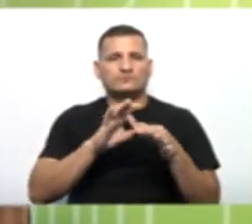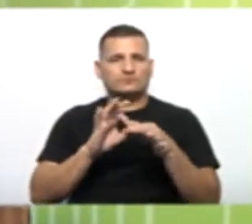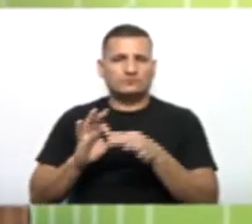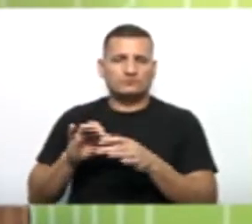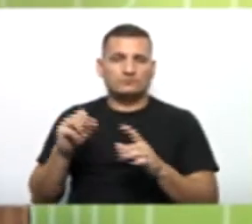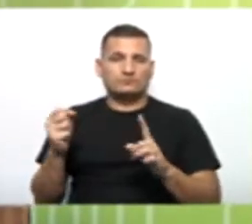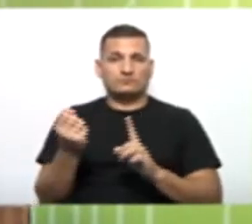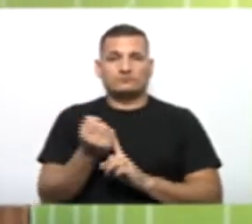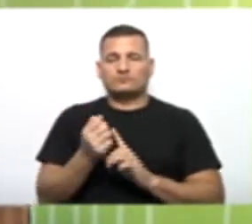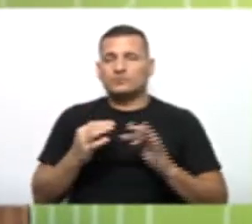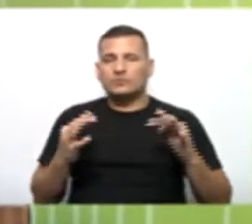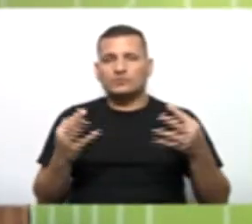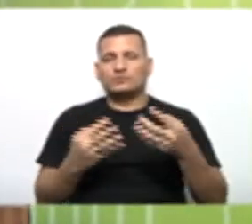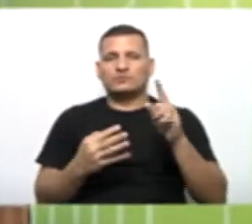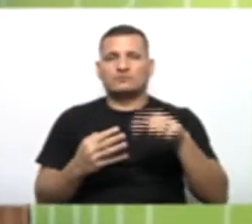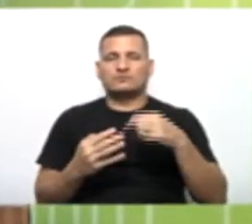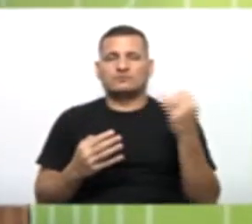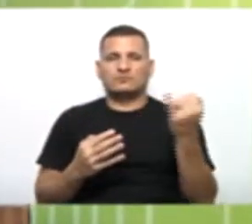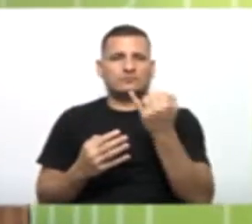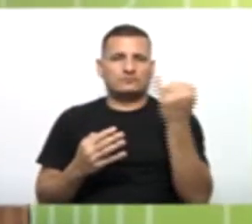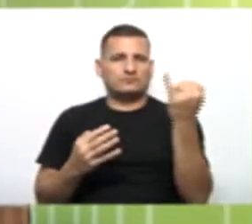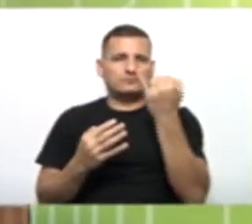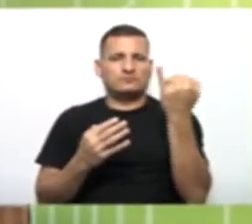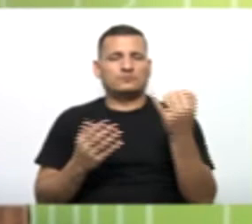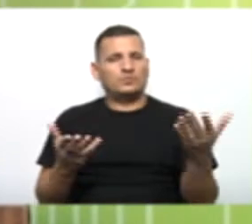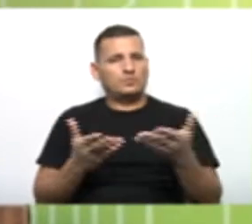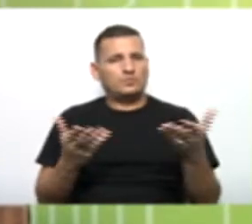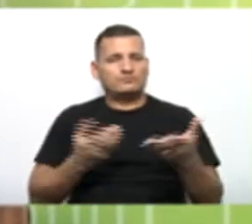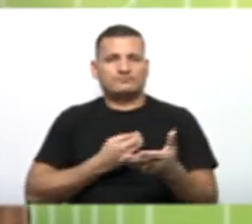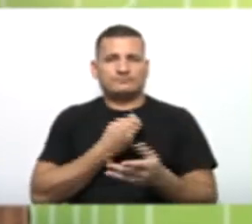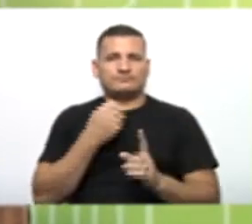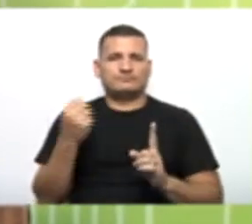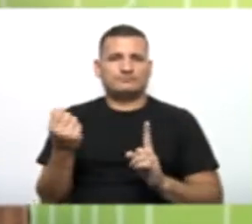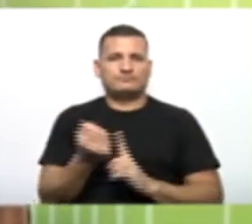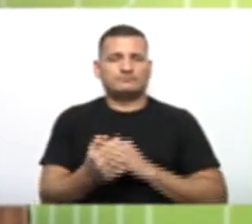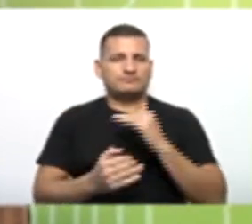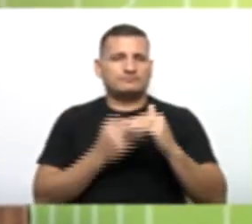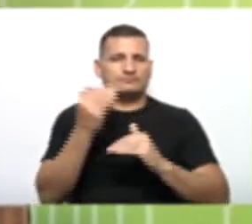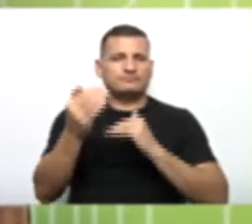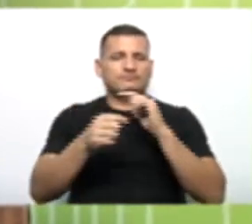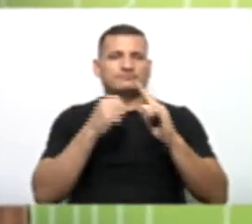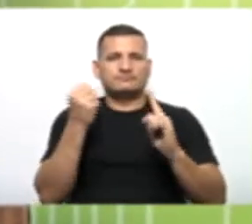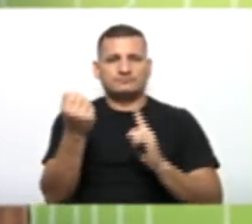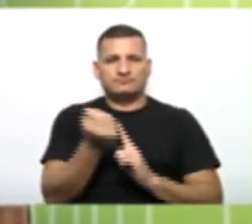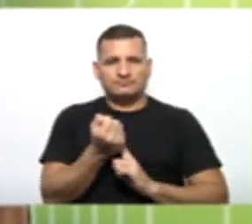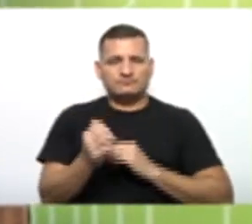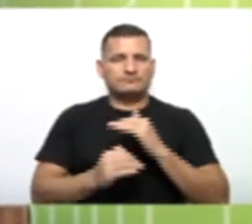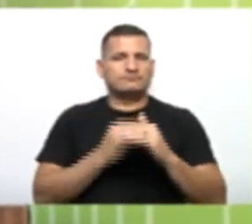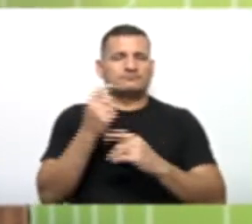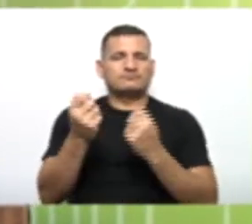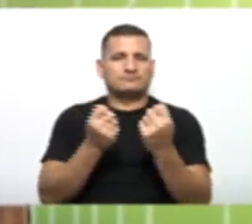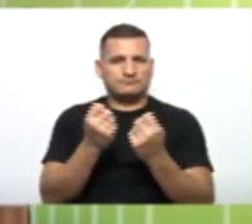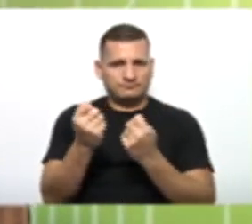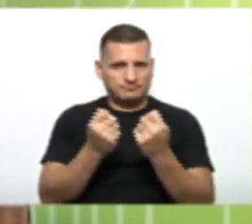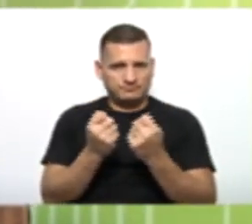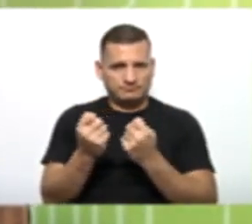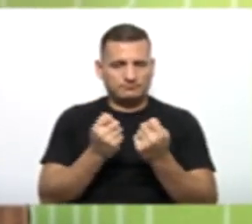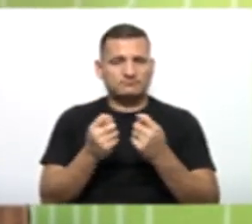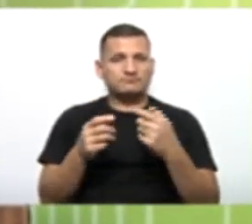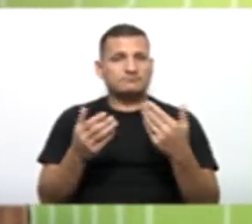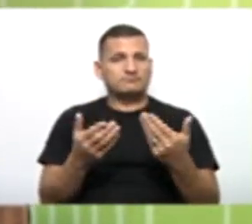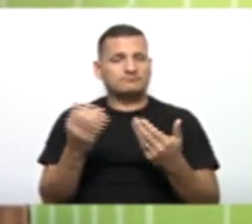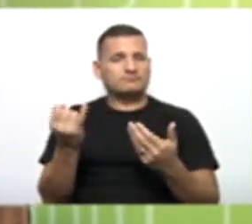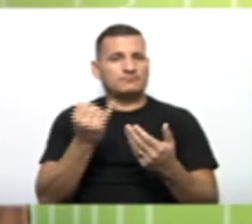todas elas são importantes para ver em sociedade para o desenvolvimento social e para o desenvolvimento econômico tão